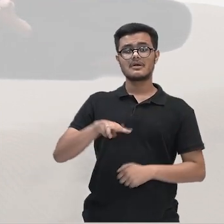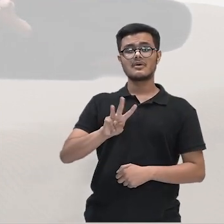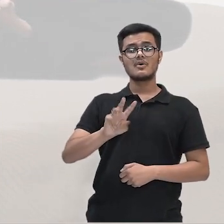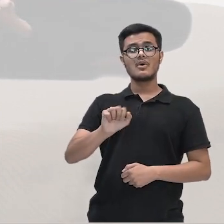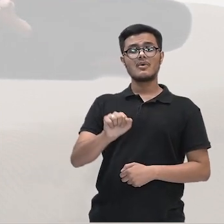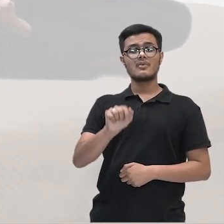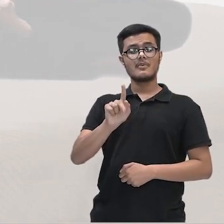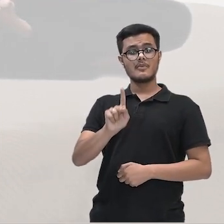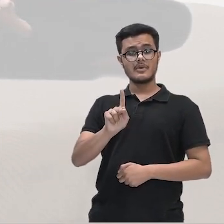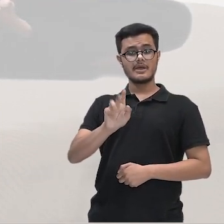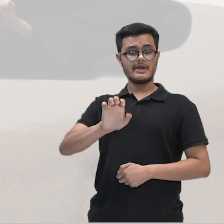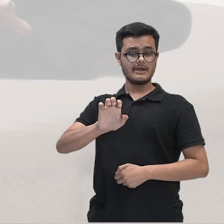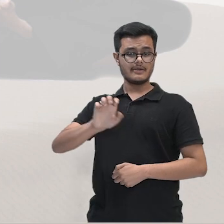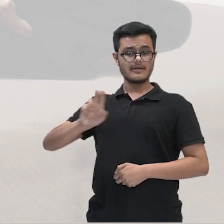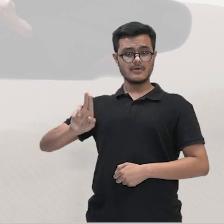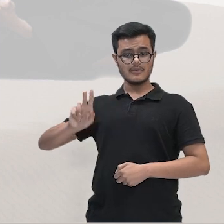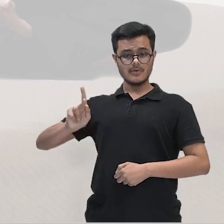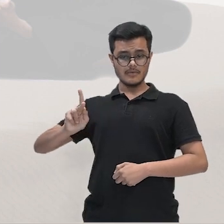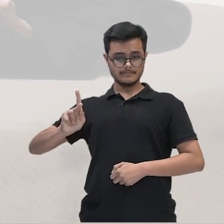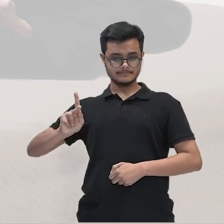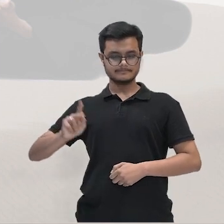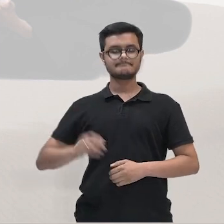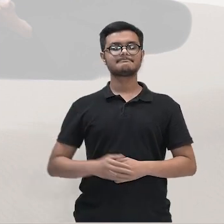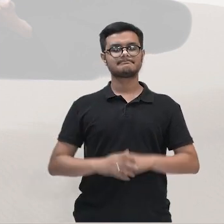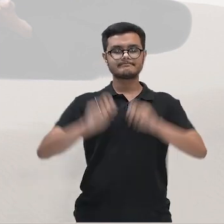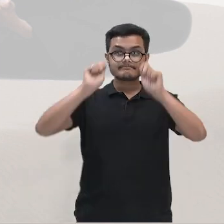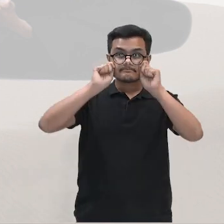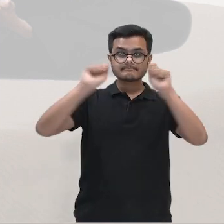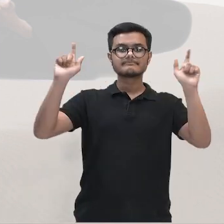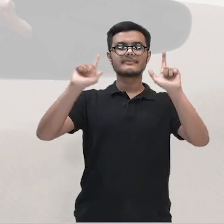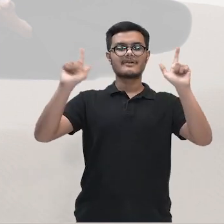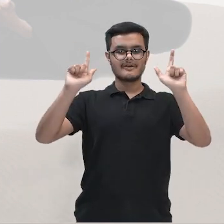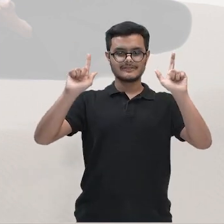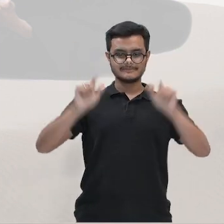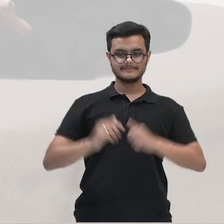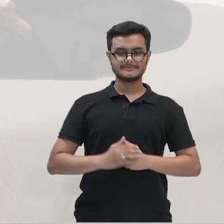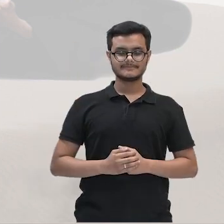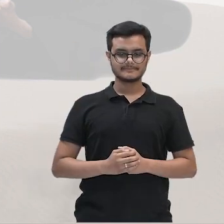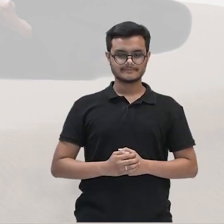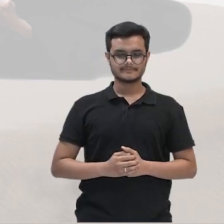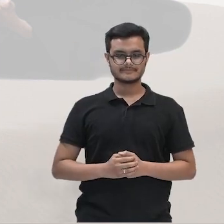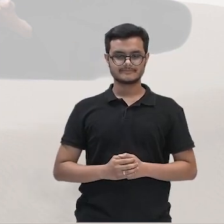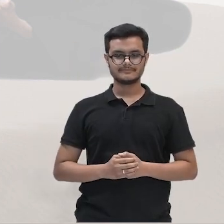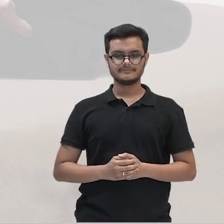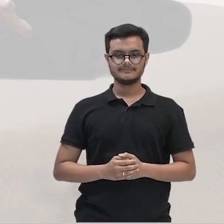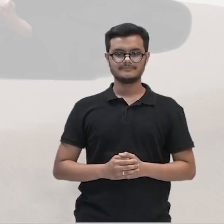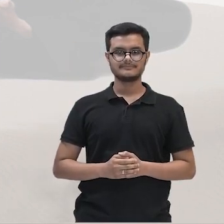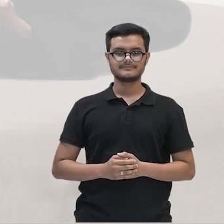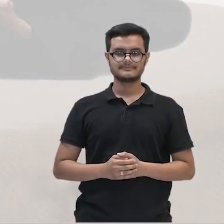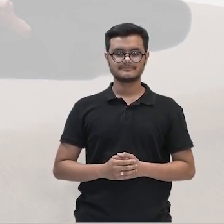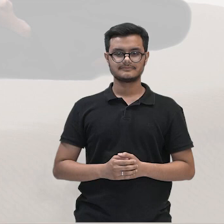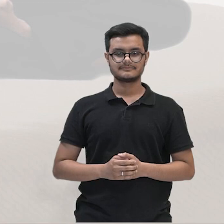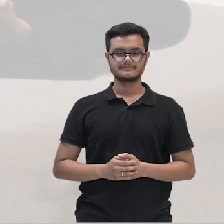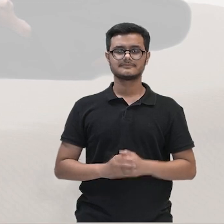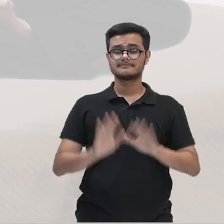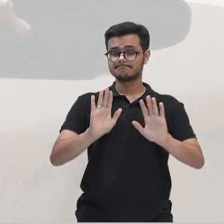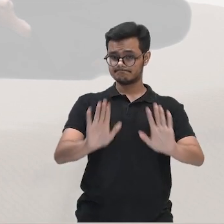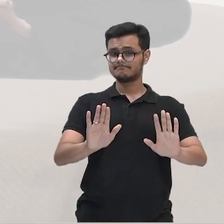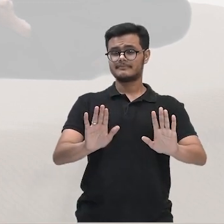up, acordar. Wake up. Passado é woke up. E depois que eu acordei, não é?